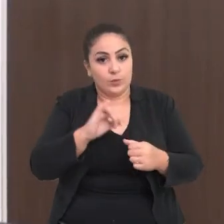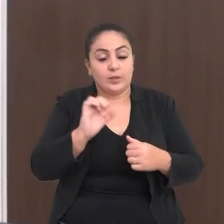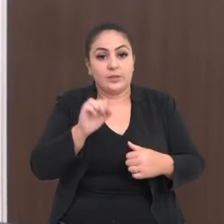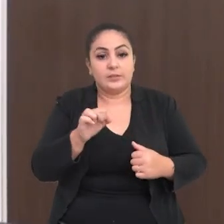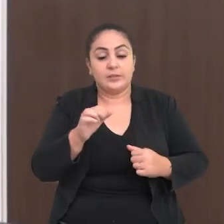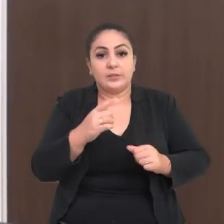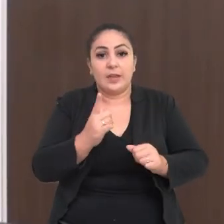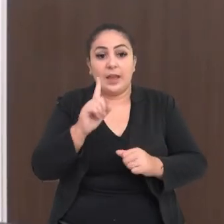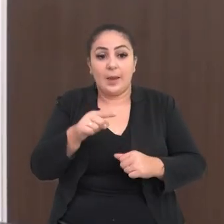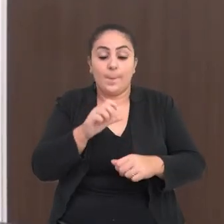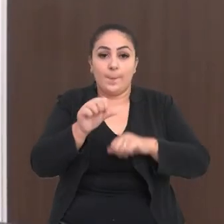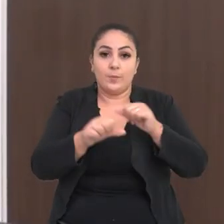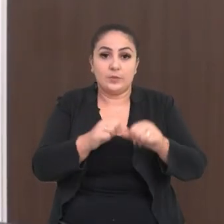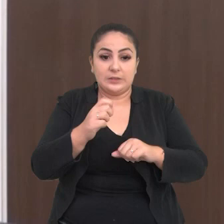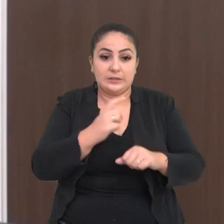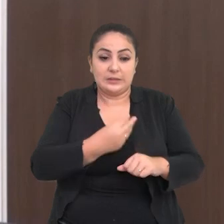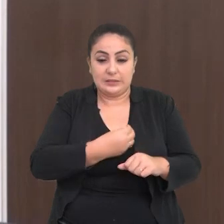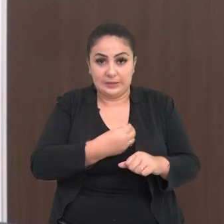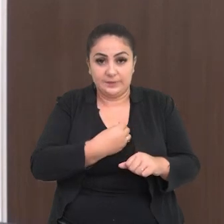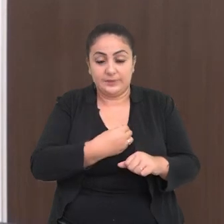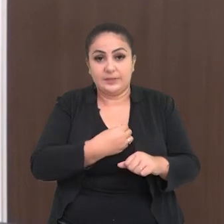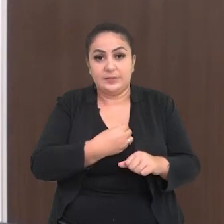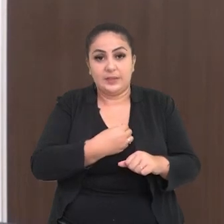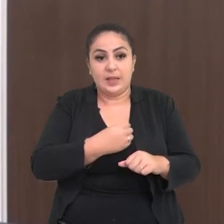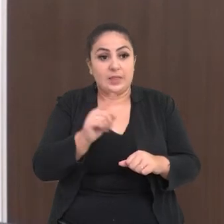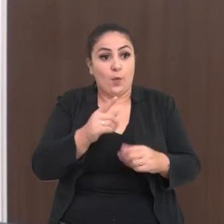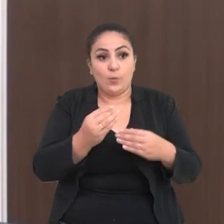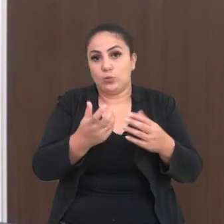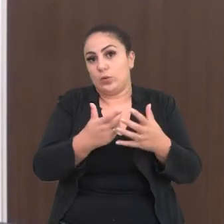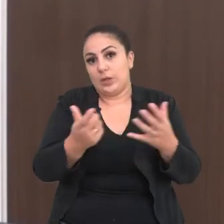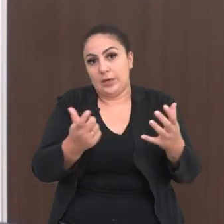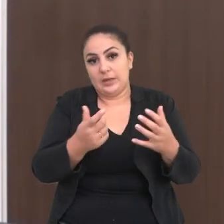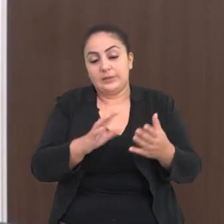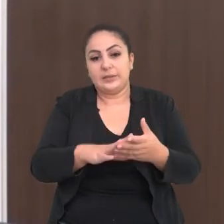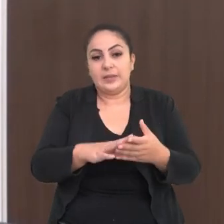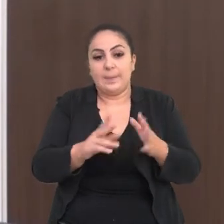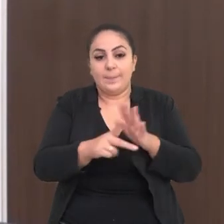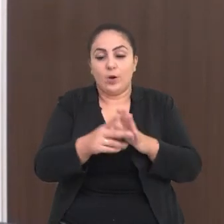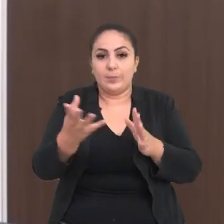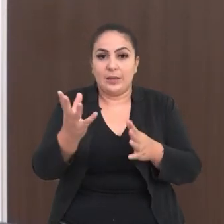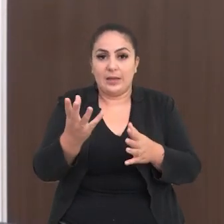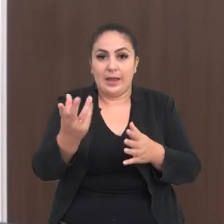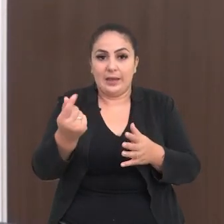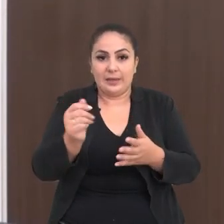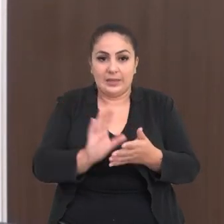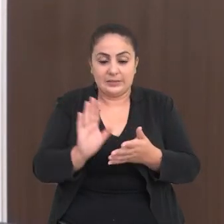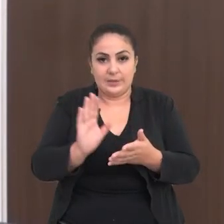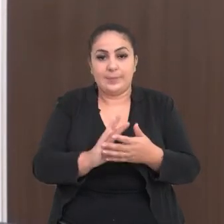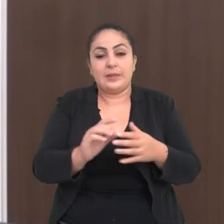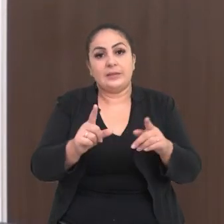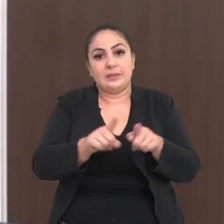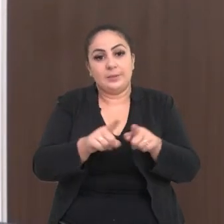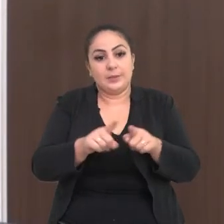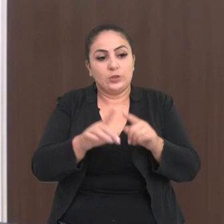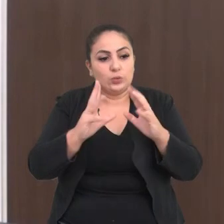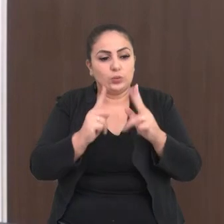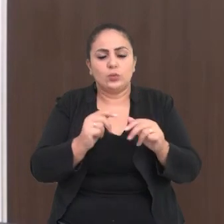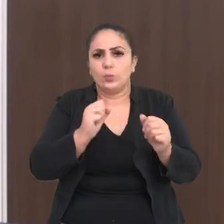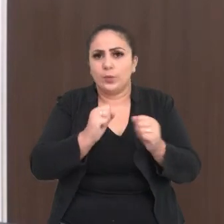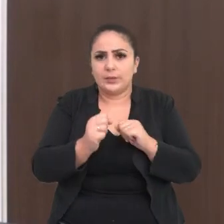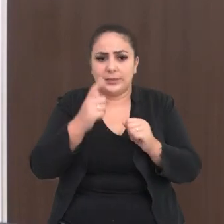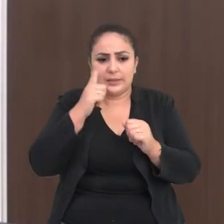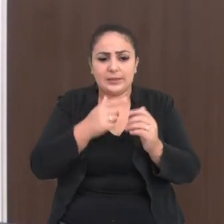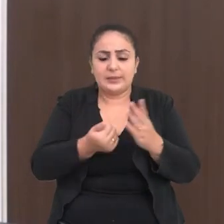importante, uma mudança que ela é não muito grande, é de redação, porque além de